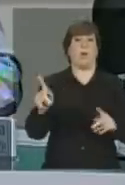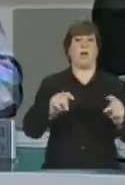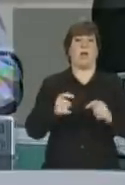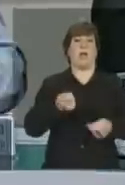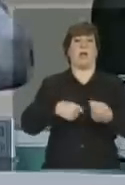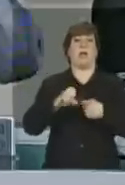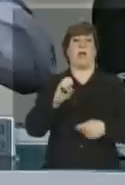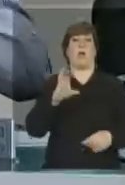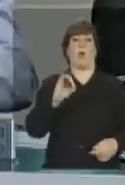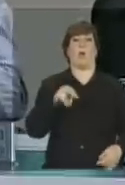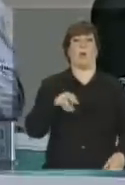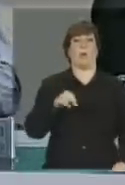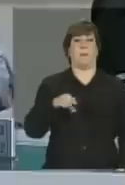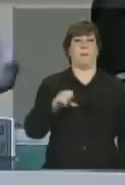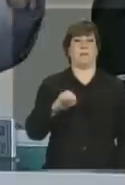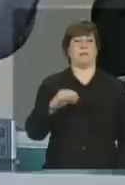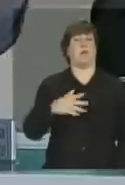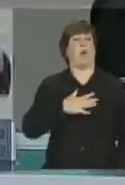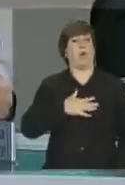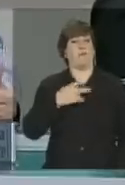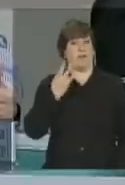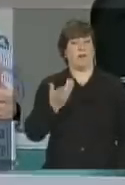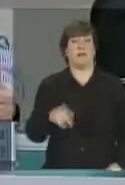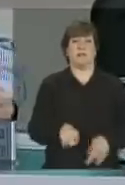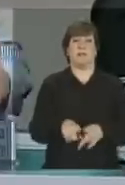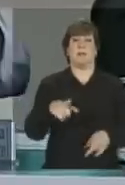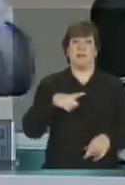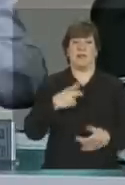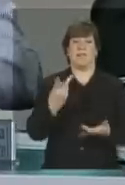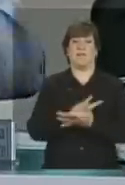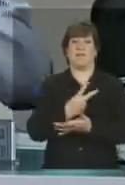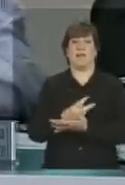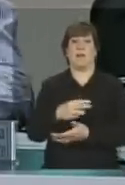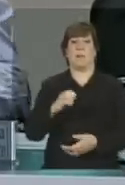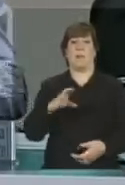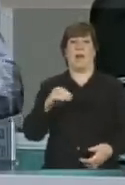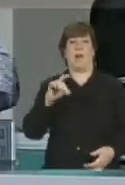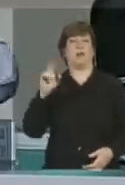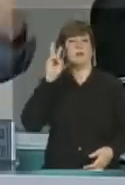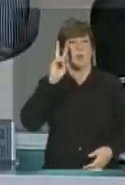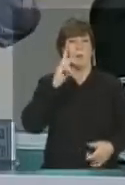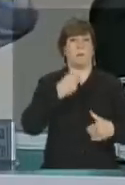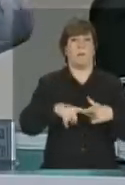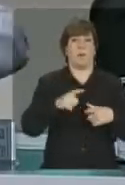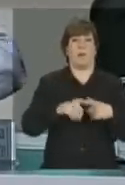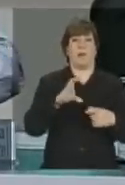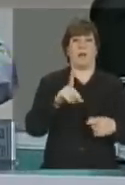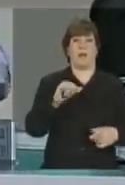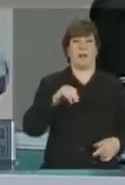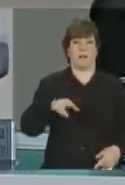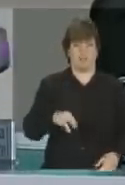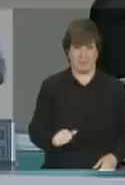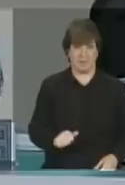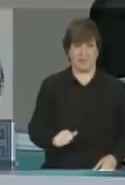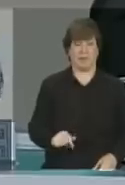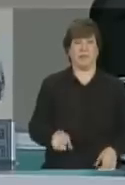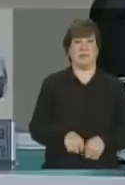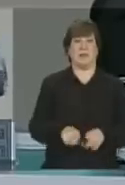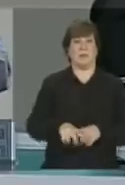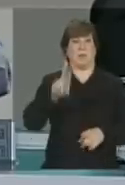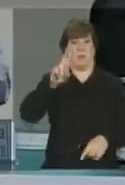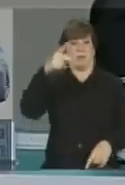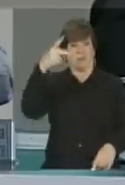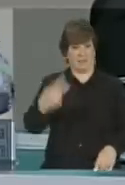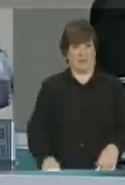falar, e que tem falhas de mercado, que é a questão de clima, e que, portanto, a regulação, o papel desta casa e do Poder